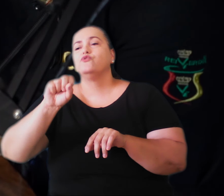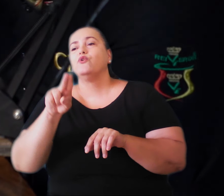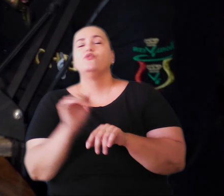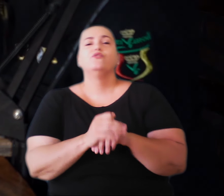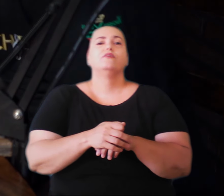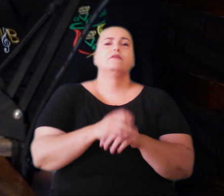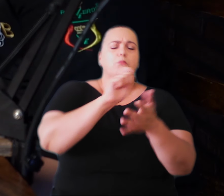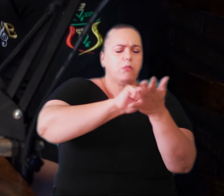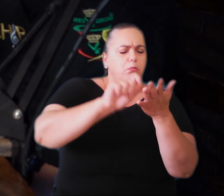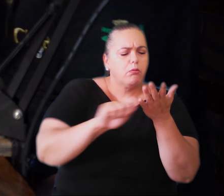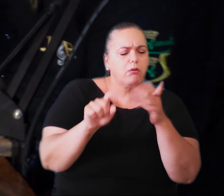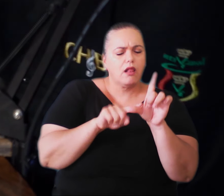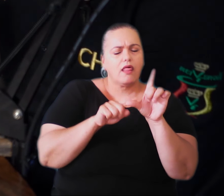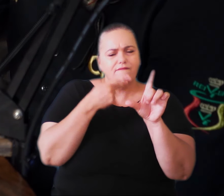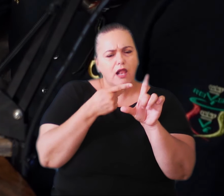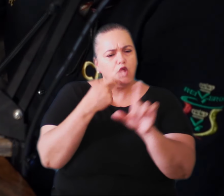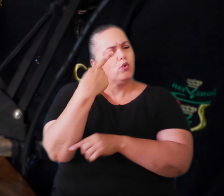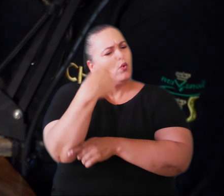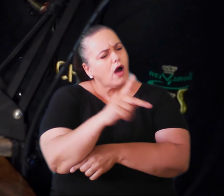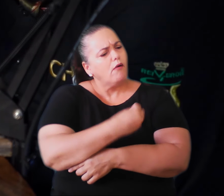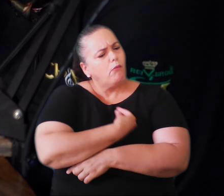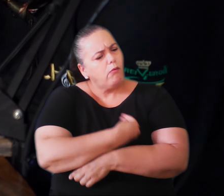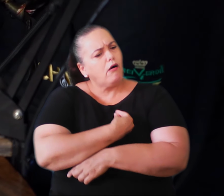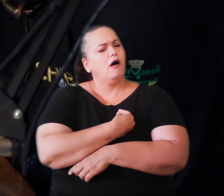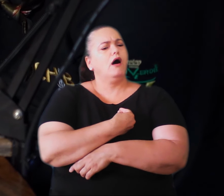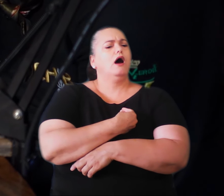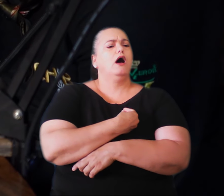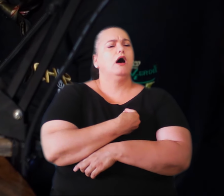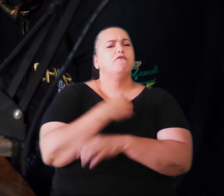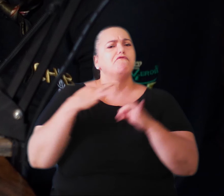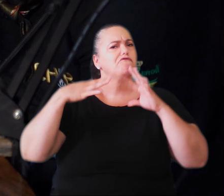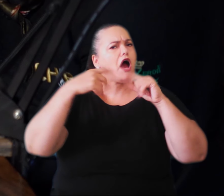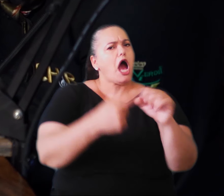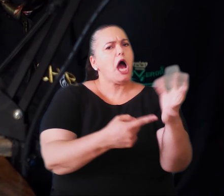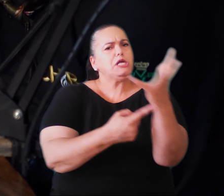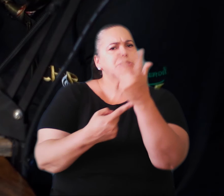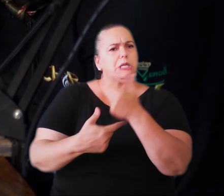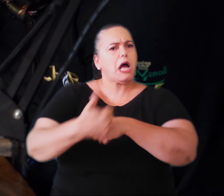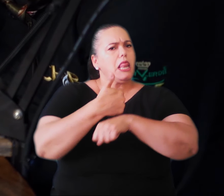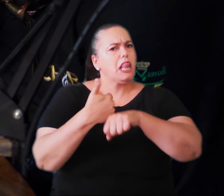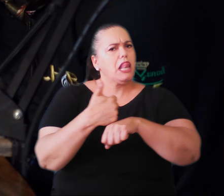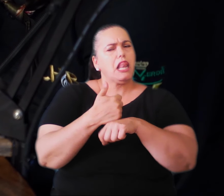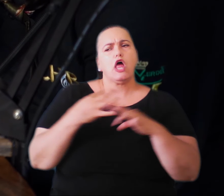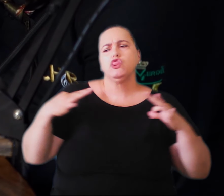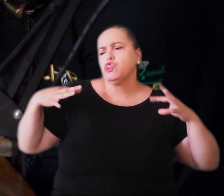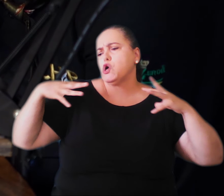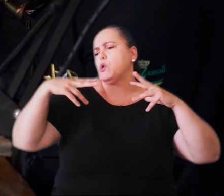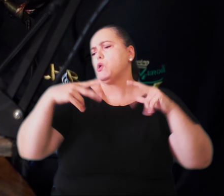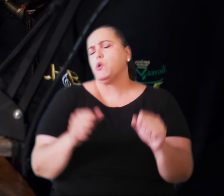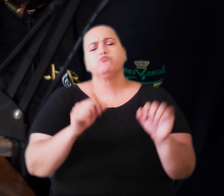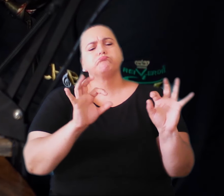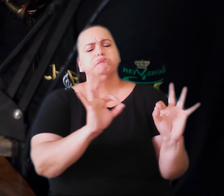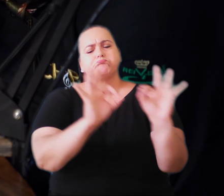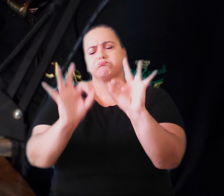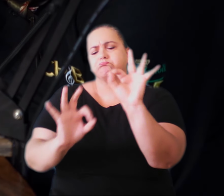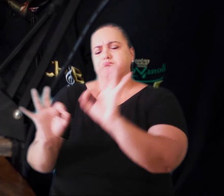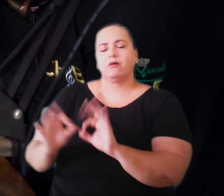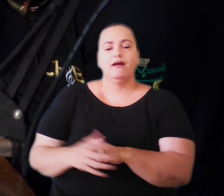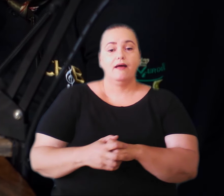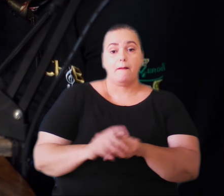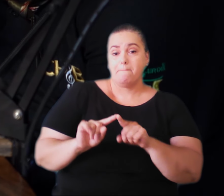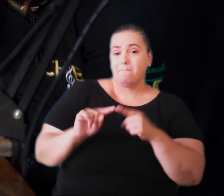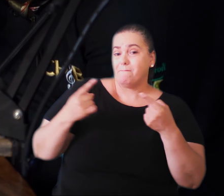compus a música da garganta, falando do senhor, do tio Gil, do Gaúcho da Fronteira, Pedro Hortaça e João Luiz Correia. Mas